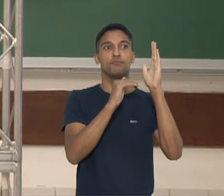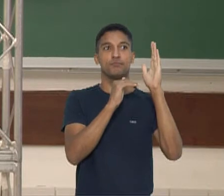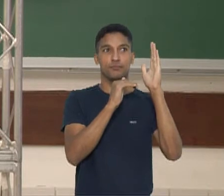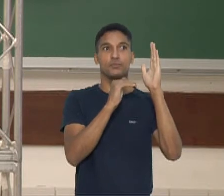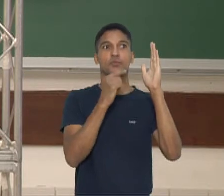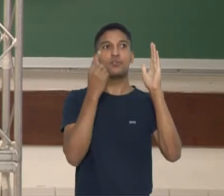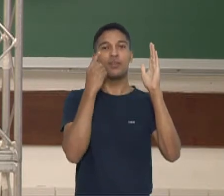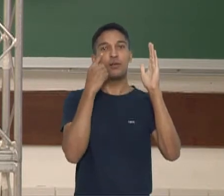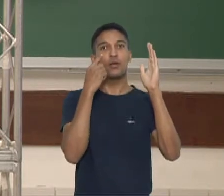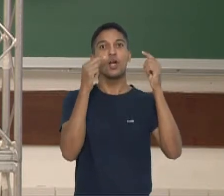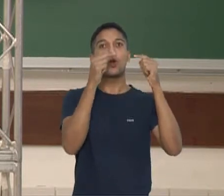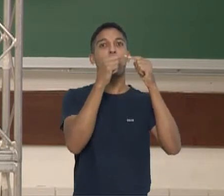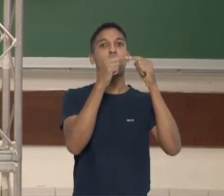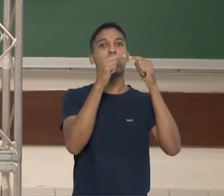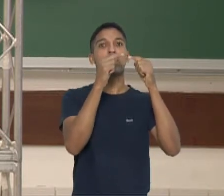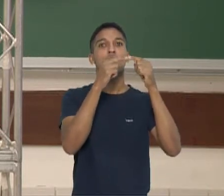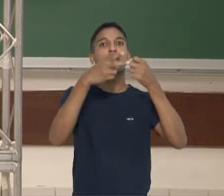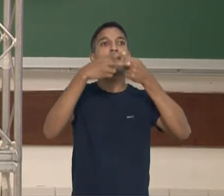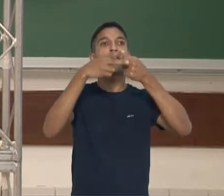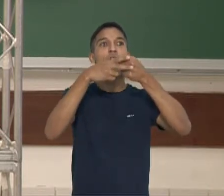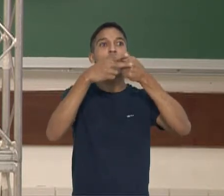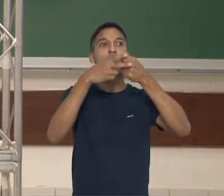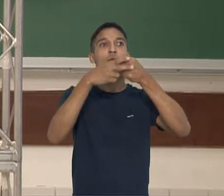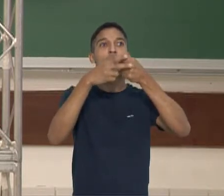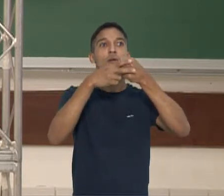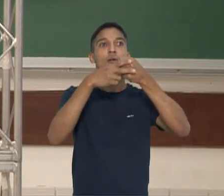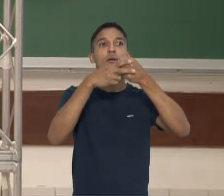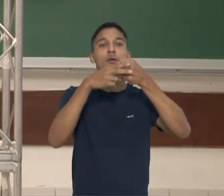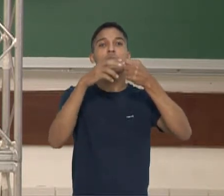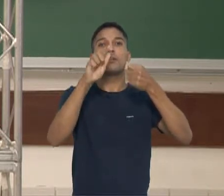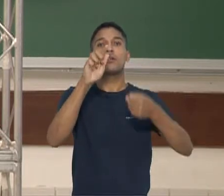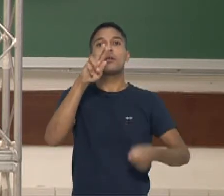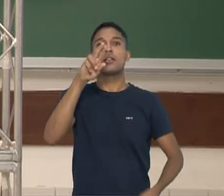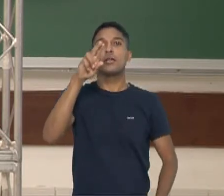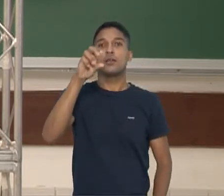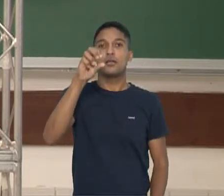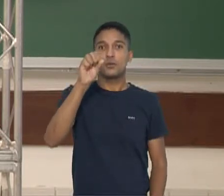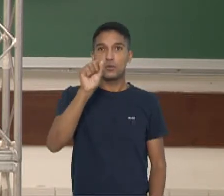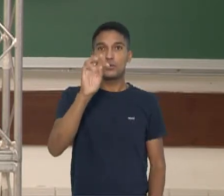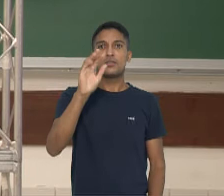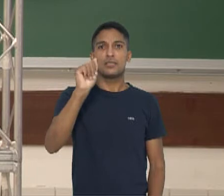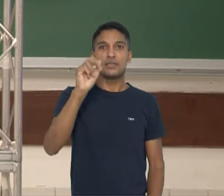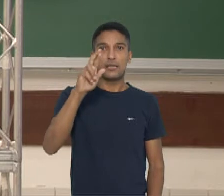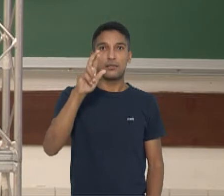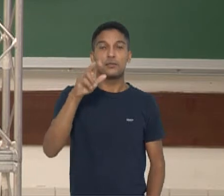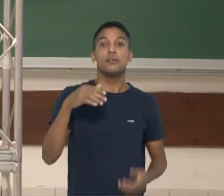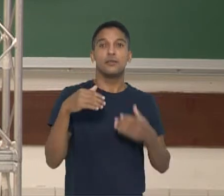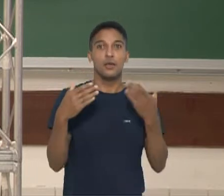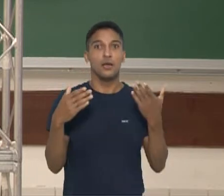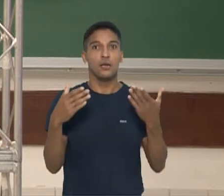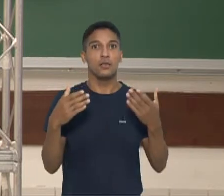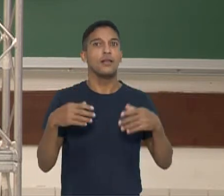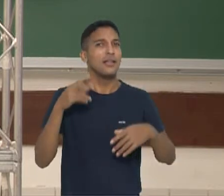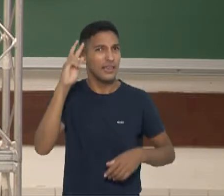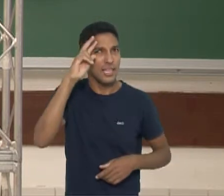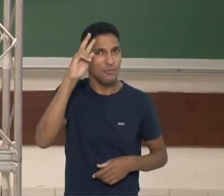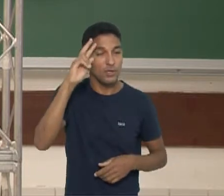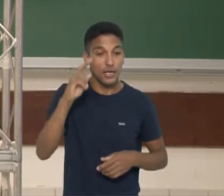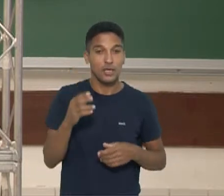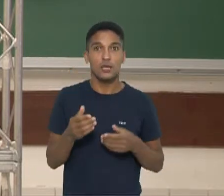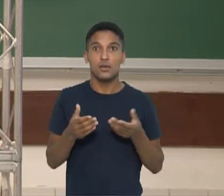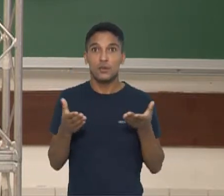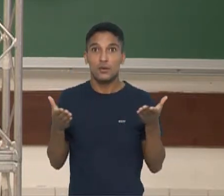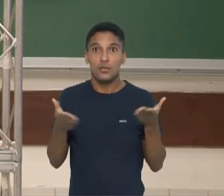com o presente do indicativo... Opa, professora, deu uma engasgada aí? Deu. É, lá no presente do indicativo, nós tínhamos